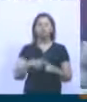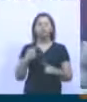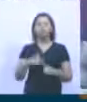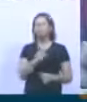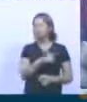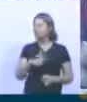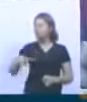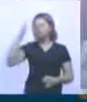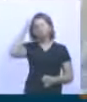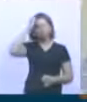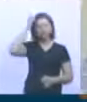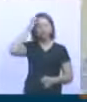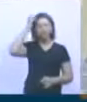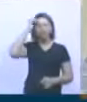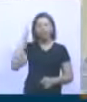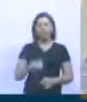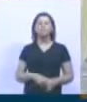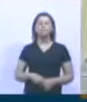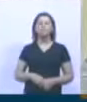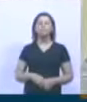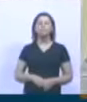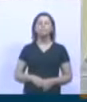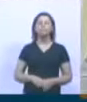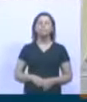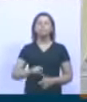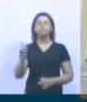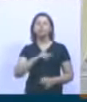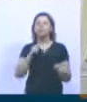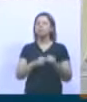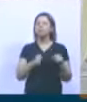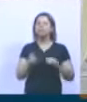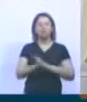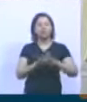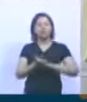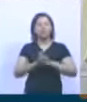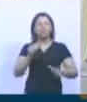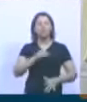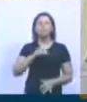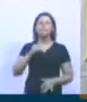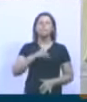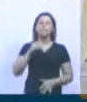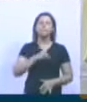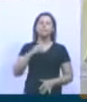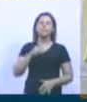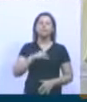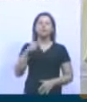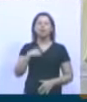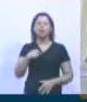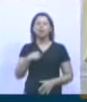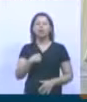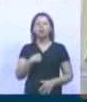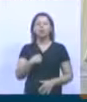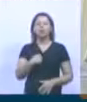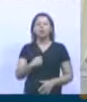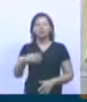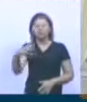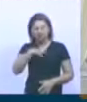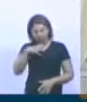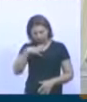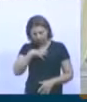culpa, eu não cometi nenhum pecado, mas eu fui acometido por um